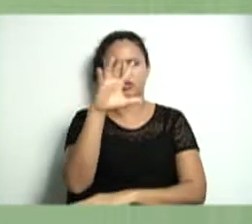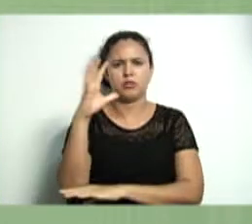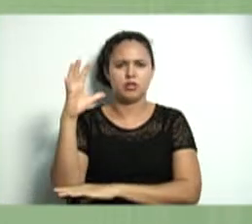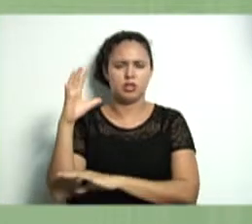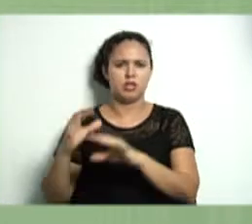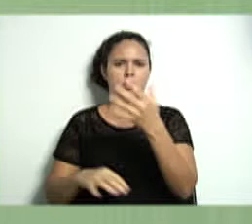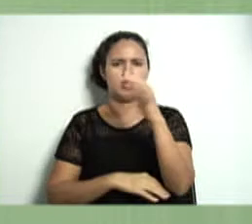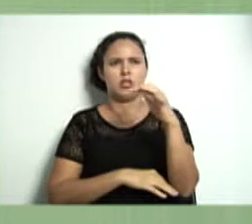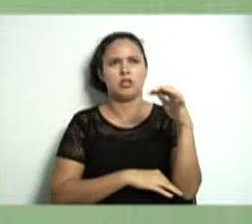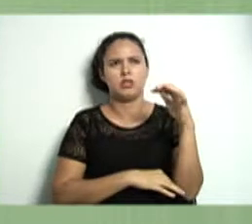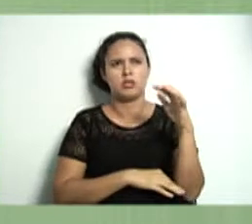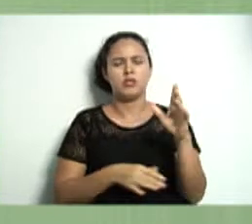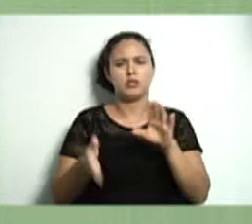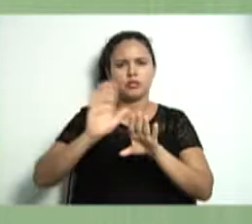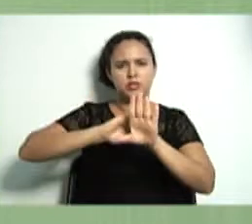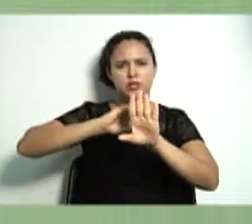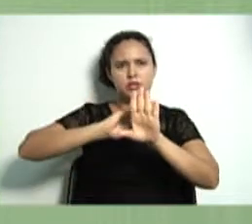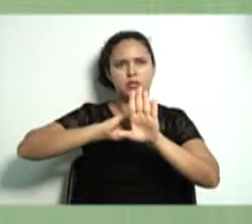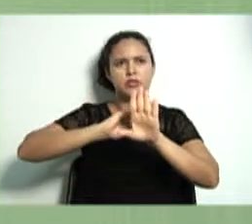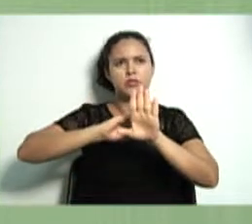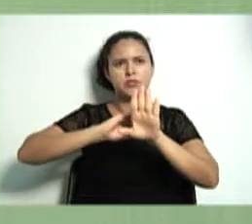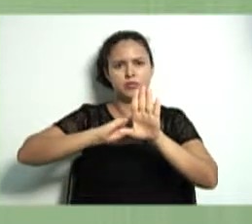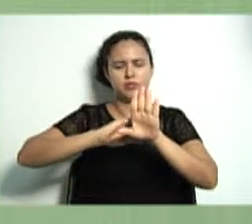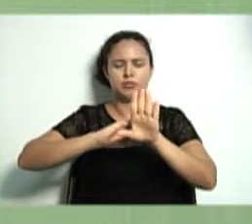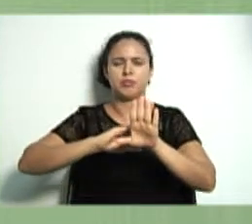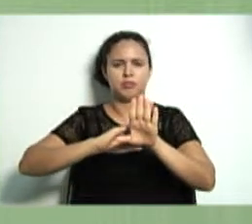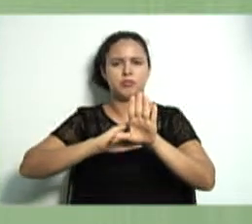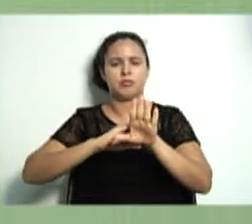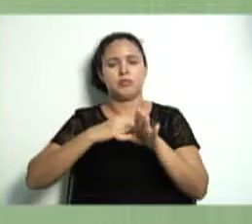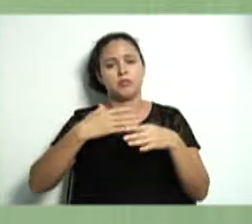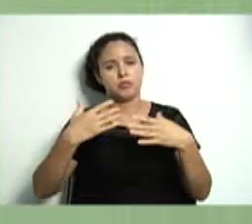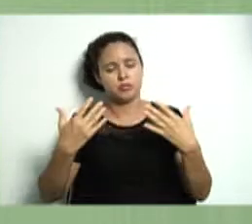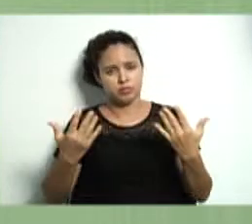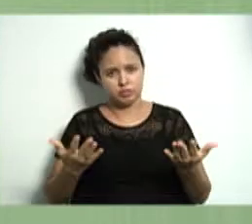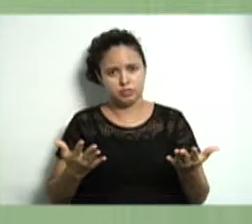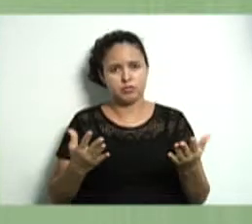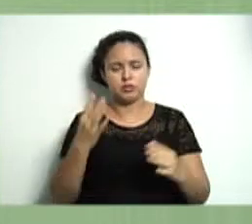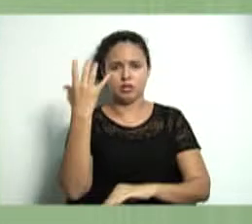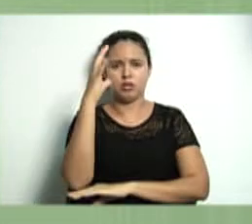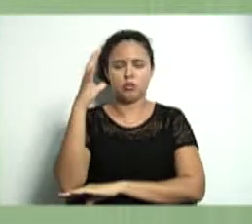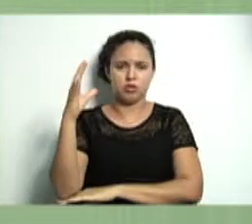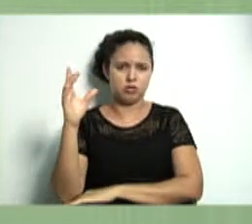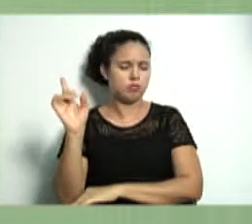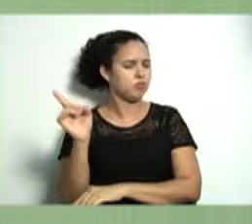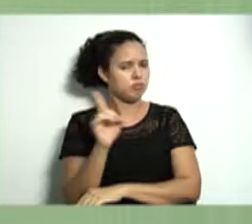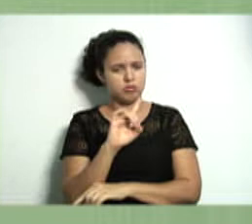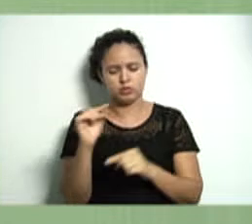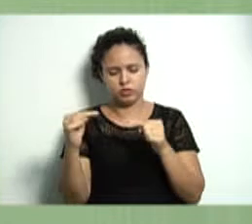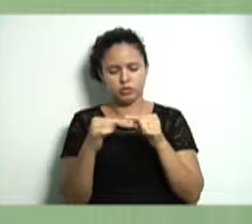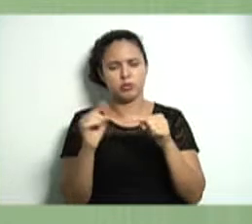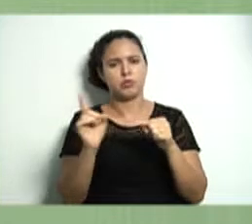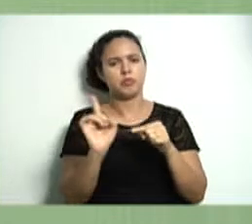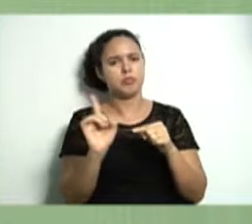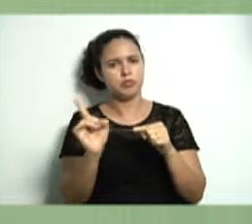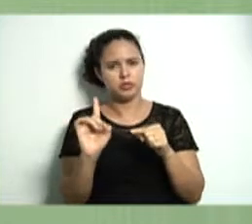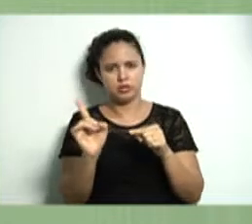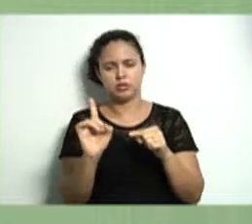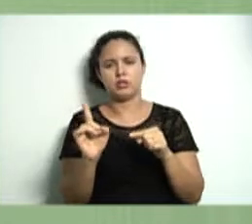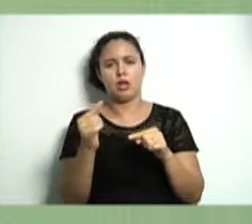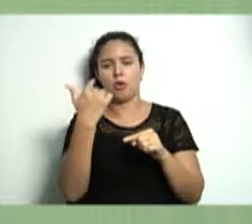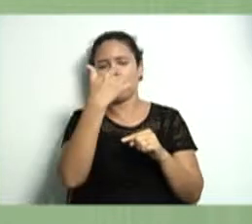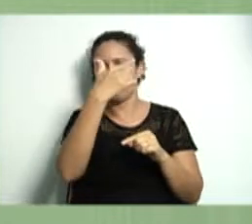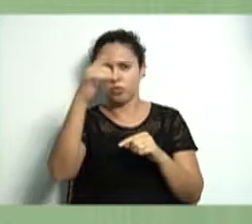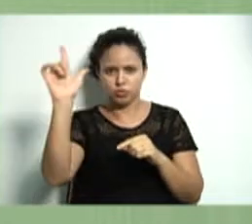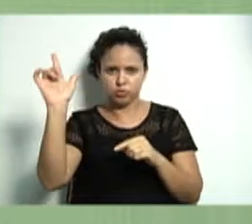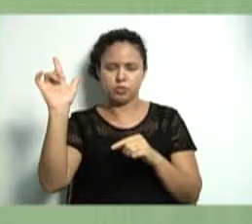natural, nível ideológico está ok. Nível natural, não. Natural a gente viu das